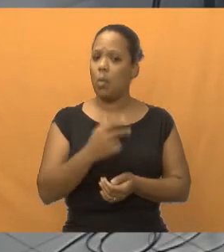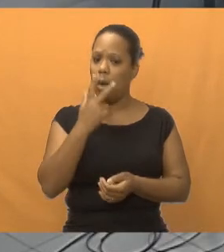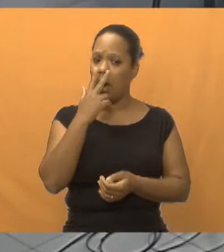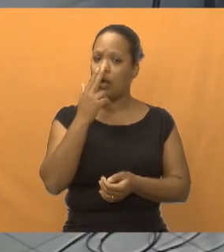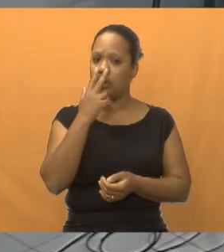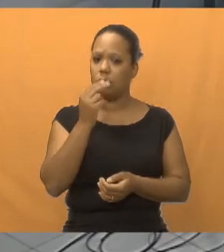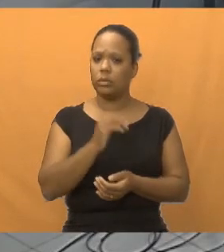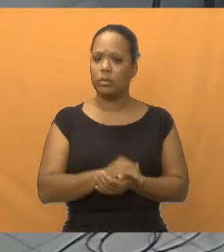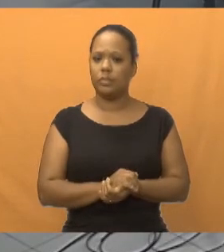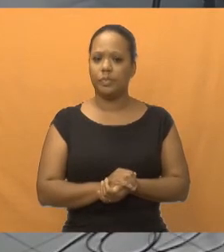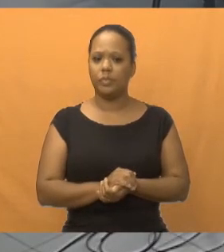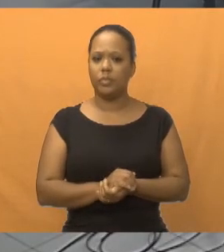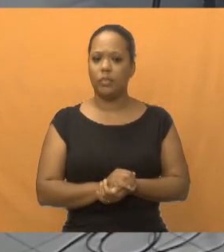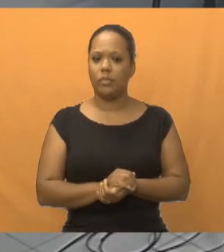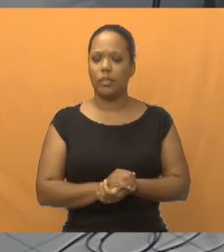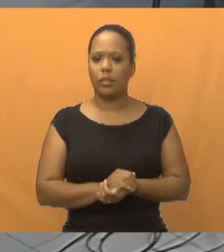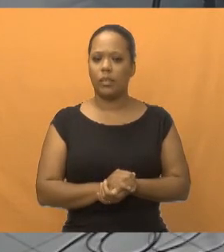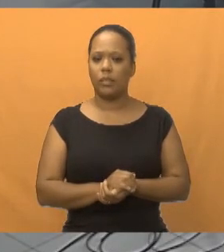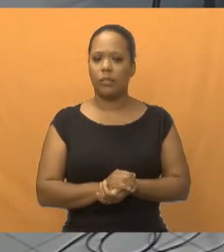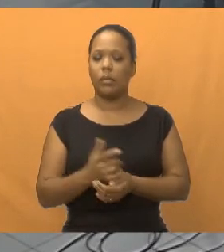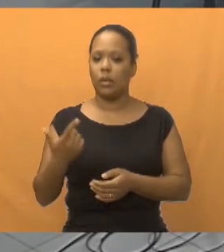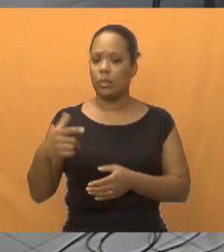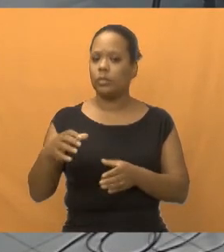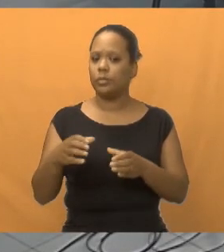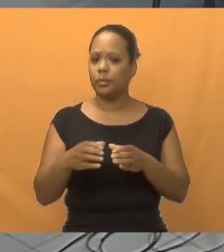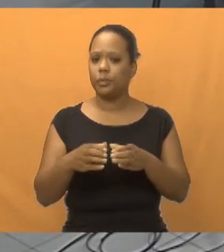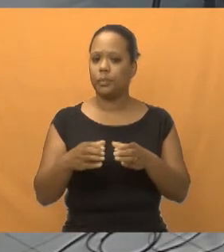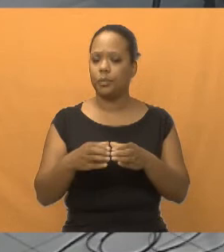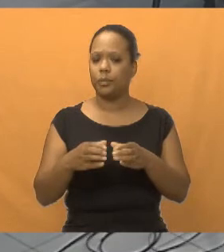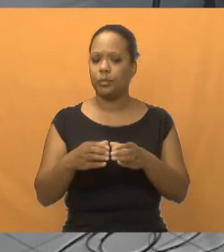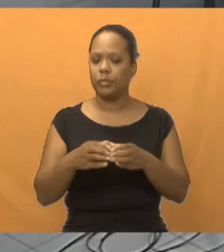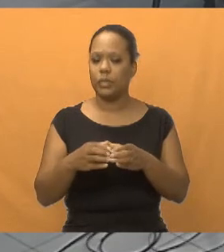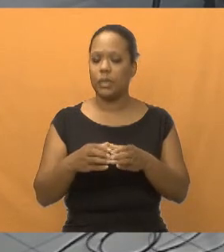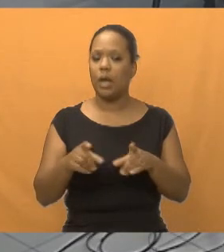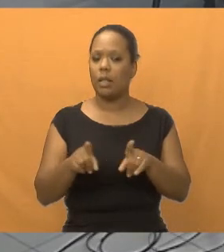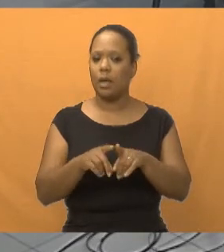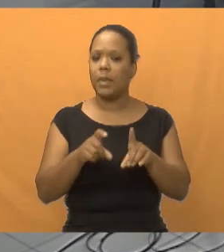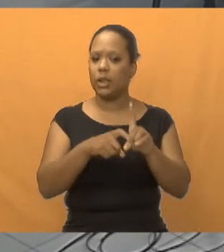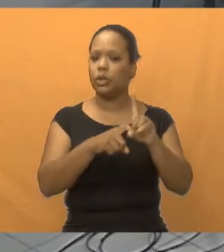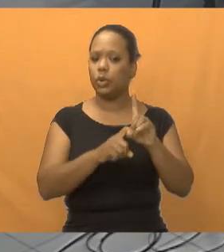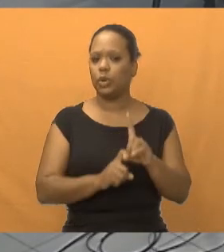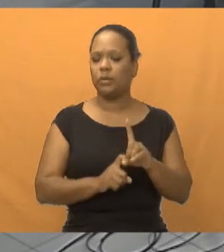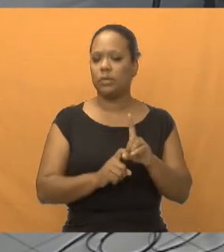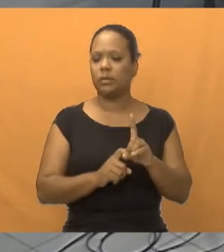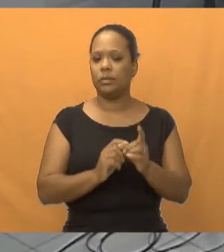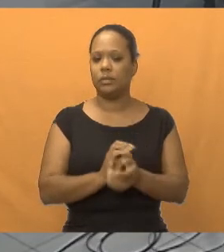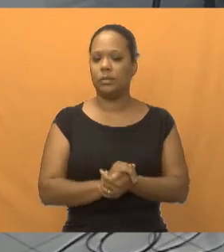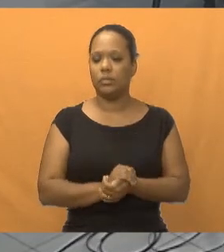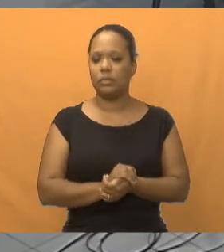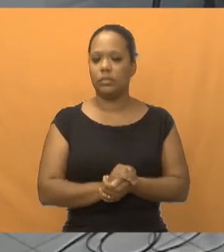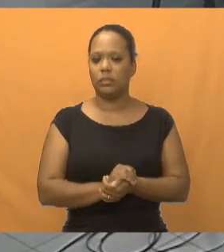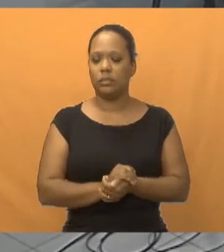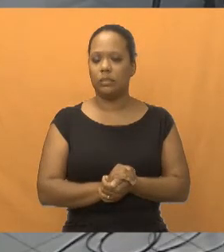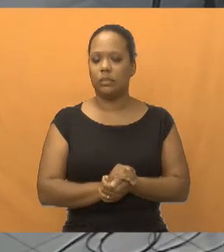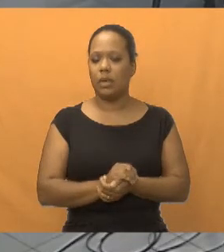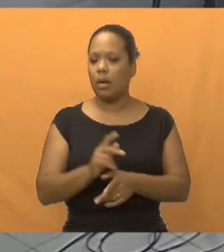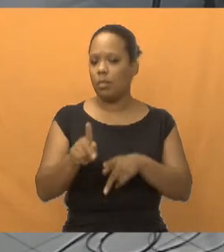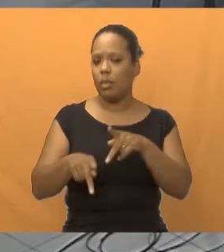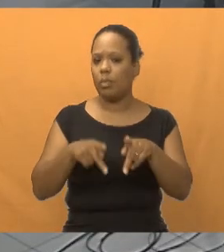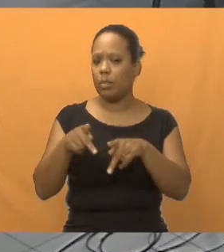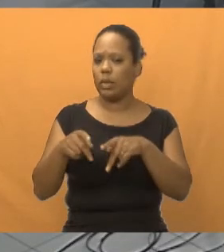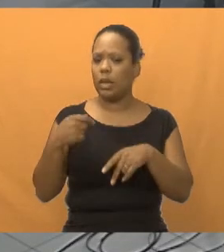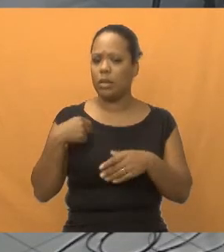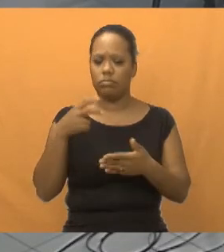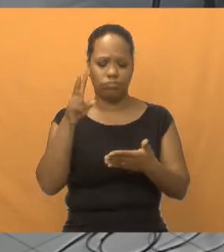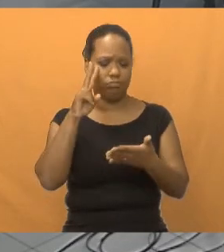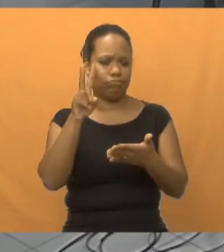as entidades filantrópicas também, que prestam um bom trabalho aqui na nossa cidade, também que tem essa dívida. E aqui, como eu disse, eu acho que a população, eu analisei